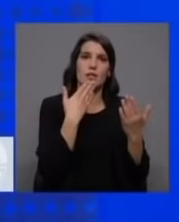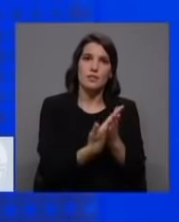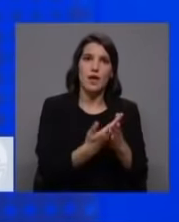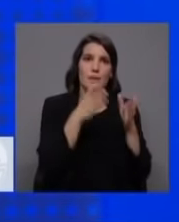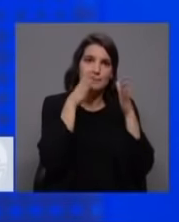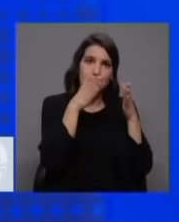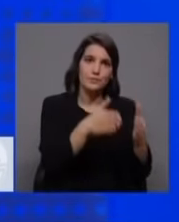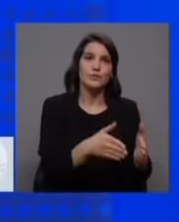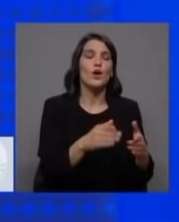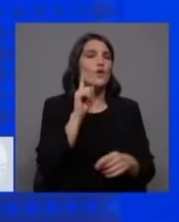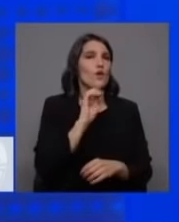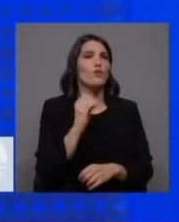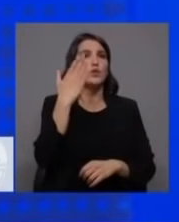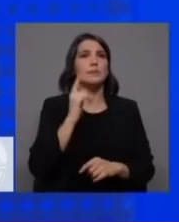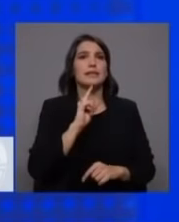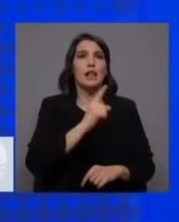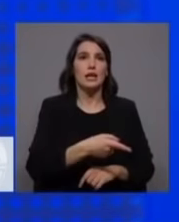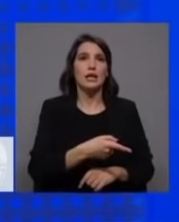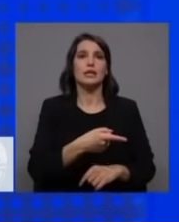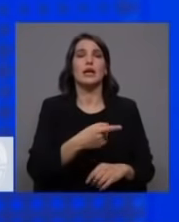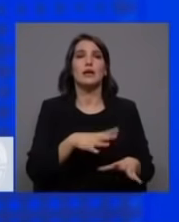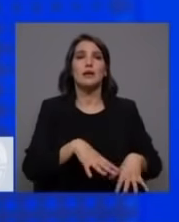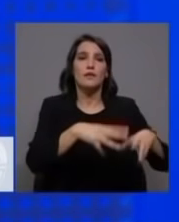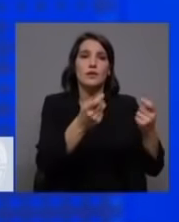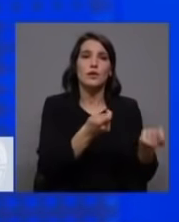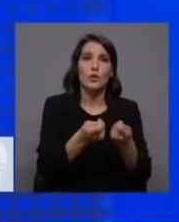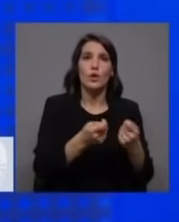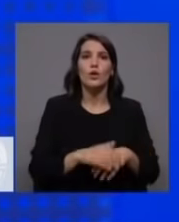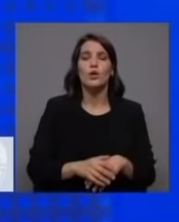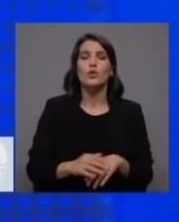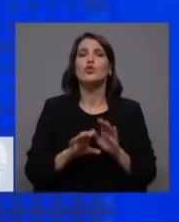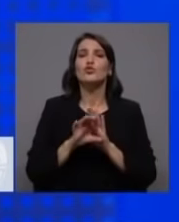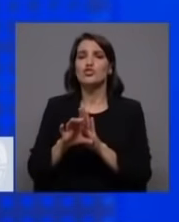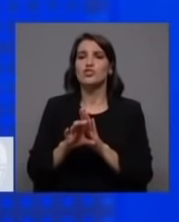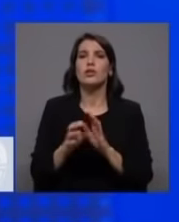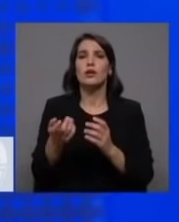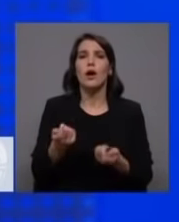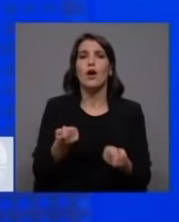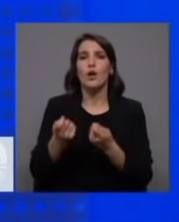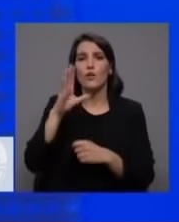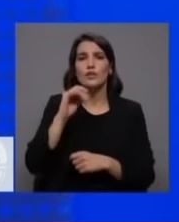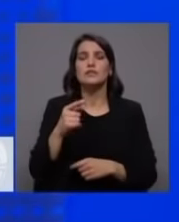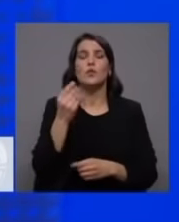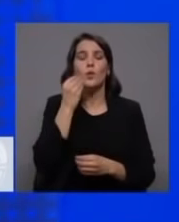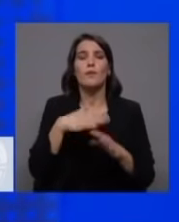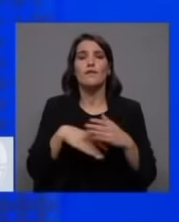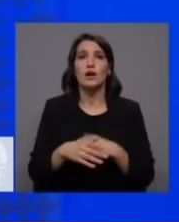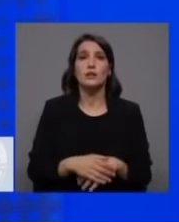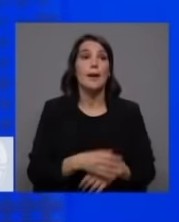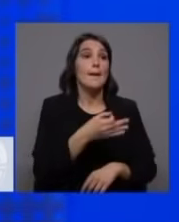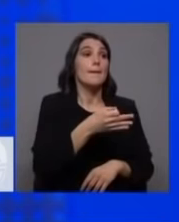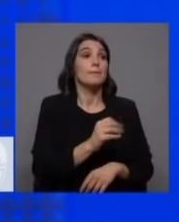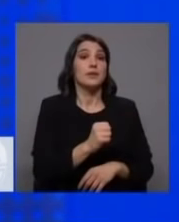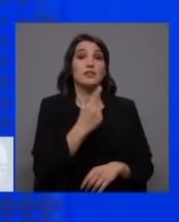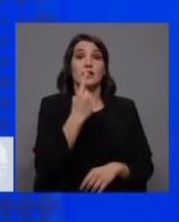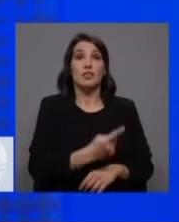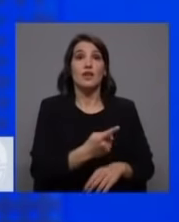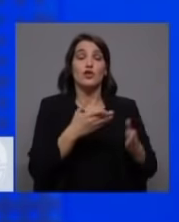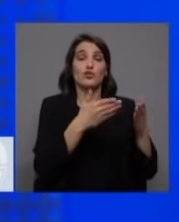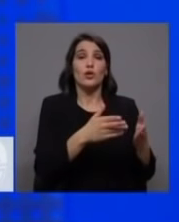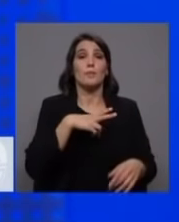não conhecem a mental PSD Afasta a regra da governação não o que o país deve fazer eles da Portugal a desenvolver-se as aos